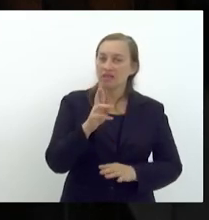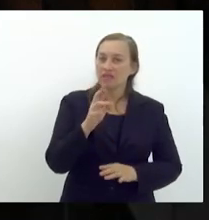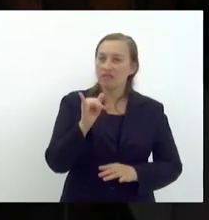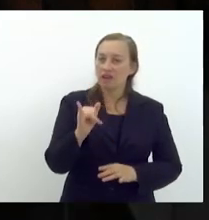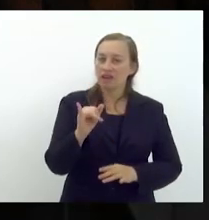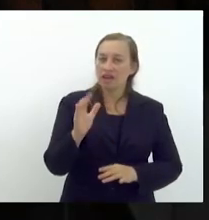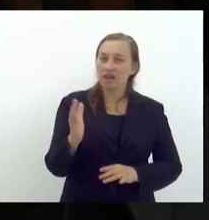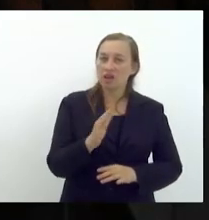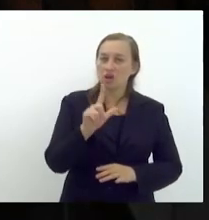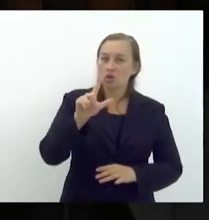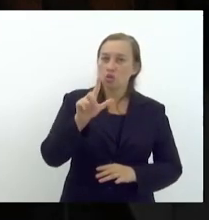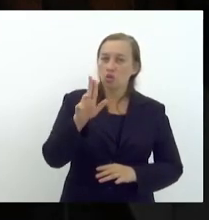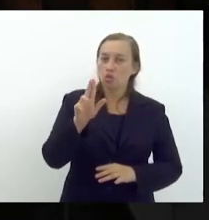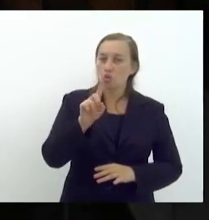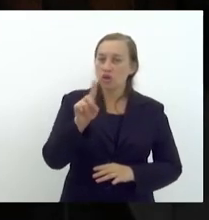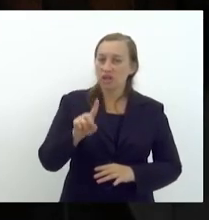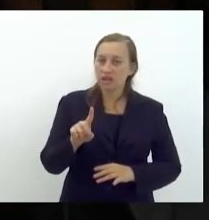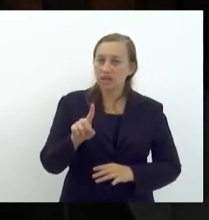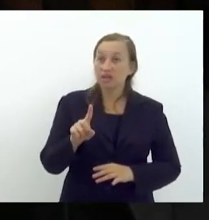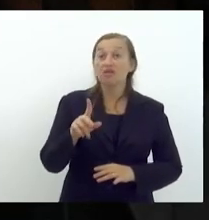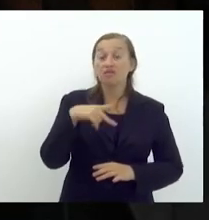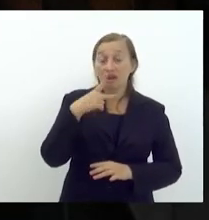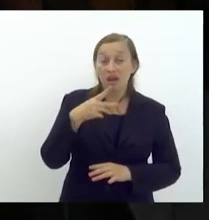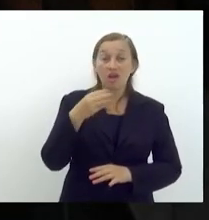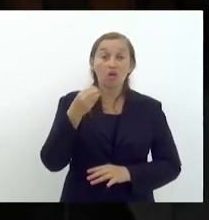Mas eu achei que era oportuno